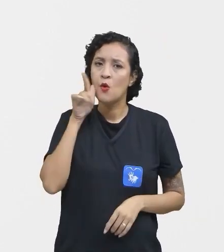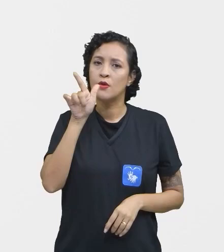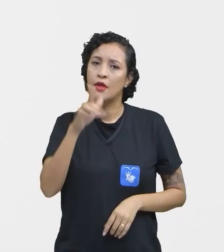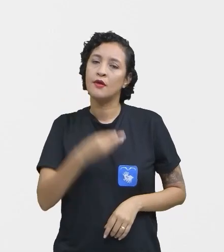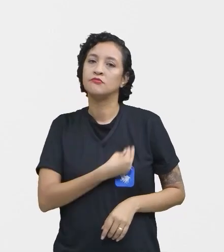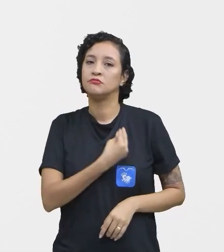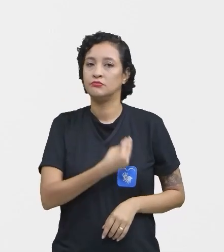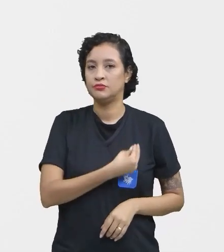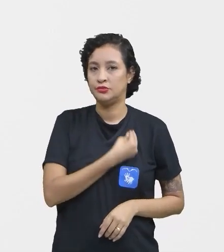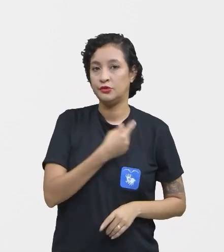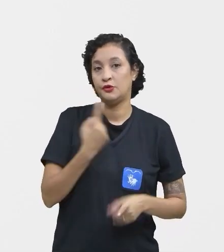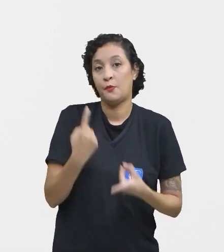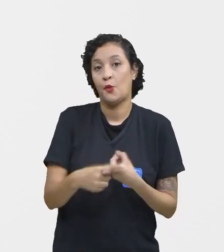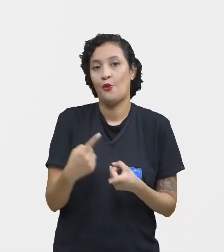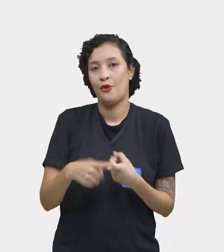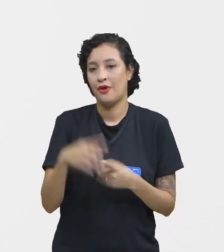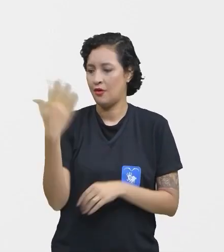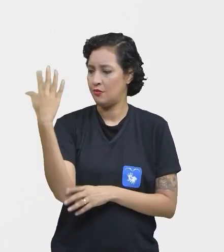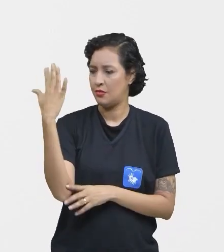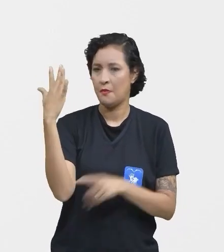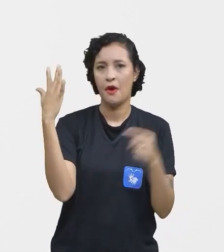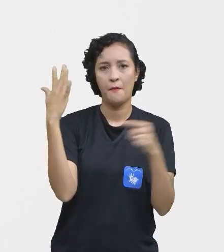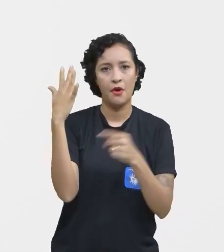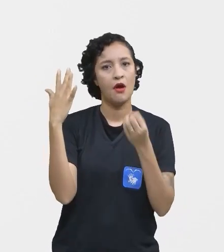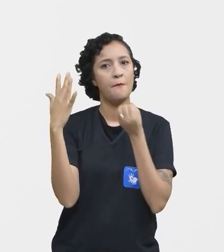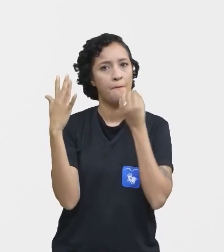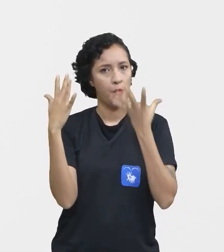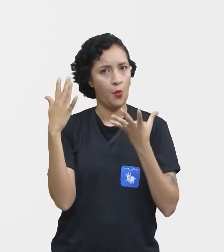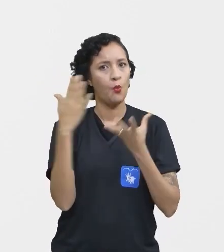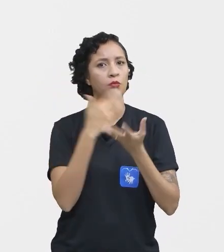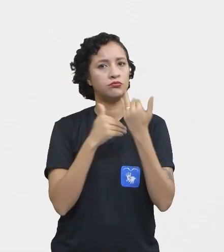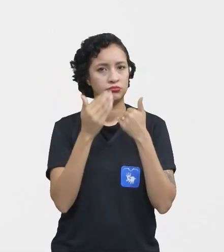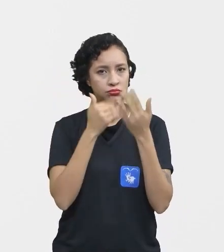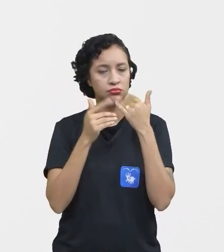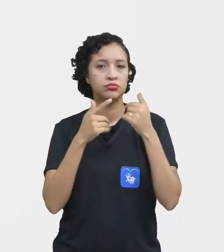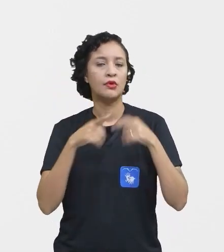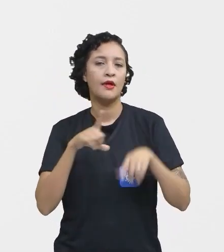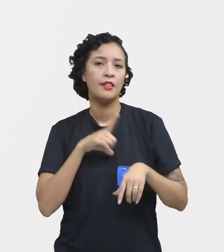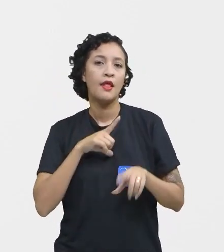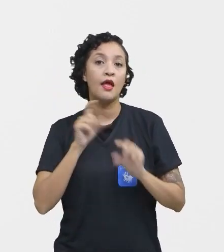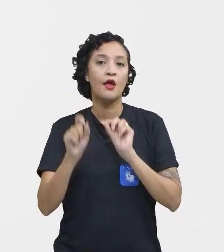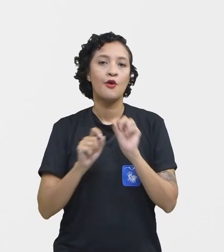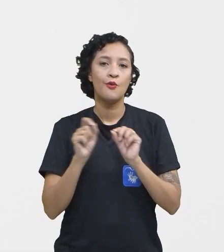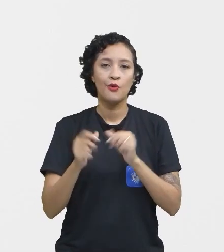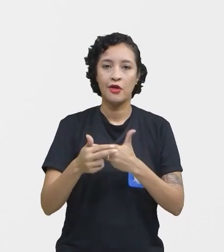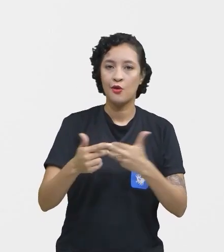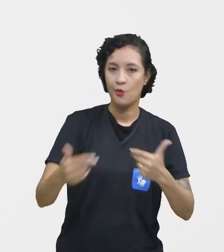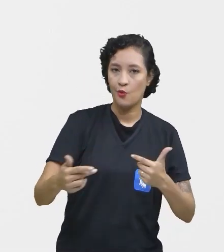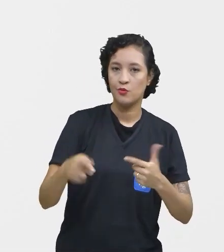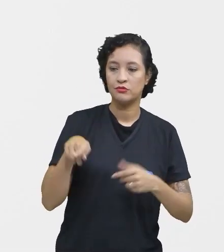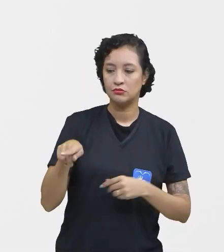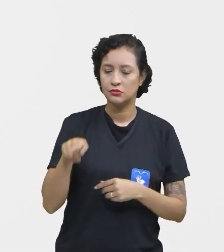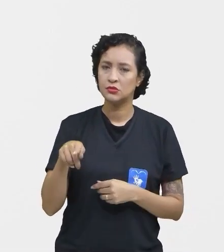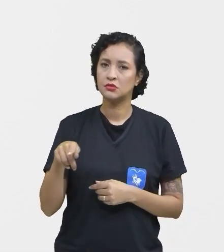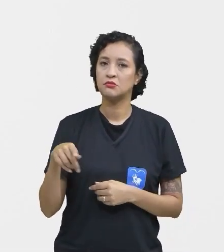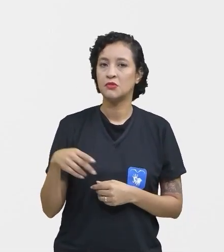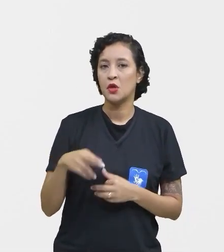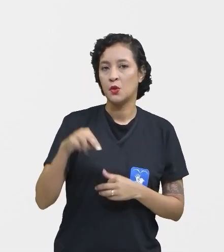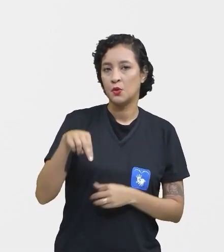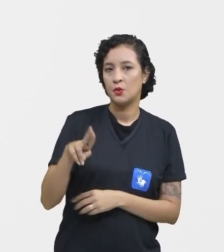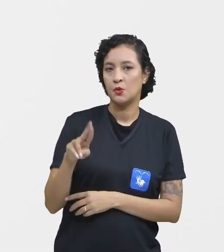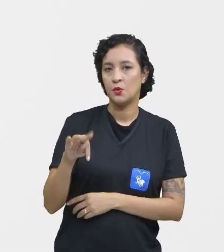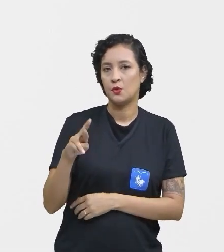conta dessa alimentação. Por isso é muito necessária a alimentação dele, que permite com que ele absorva os